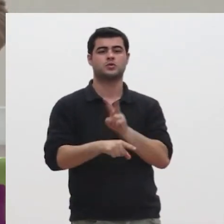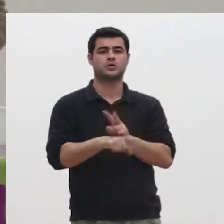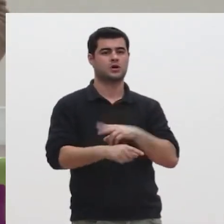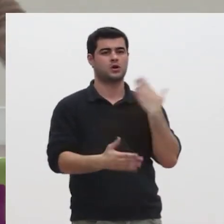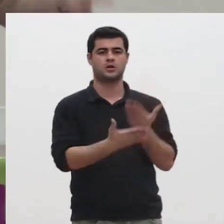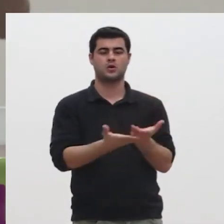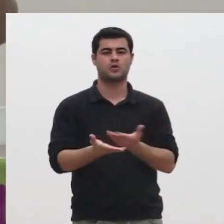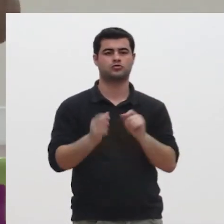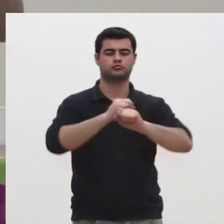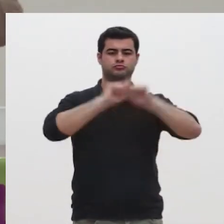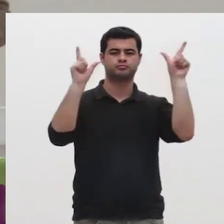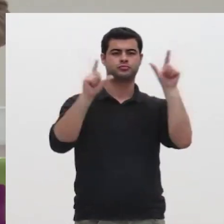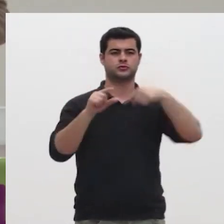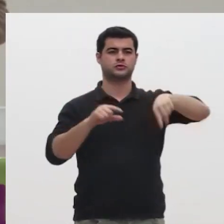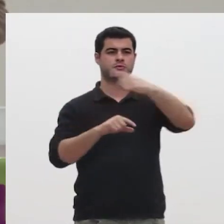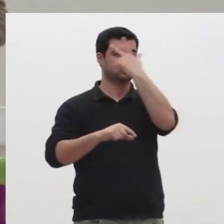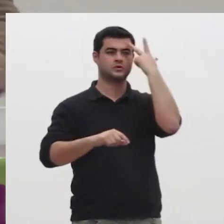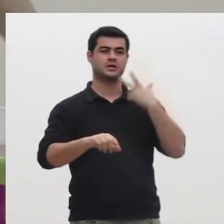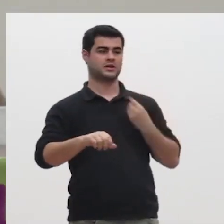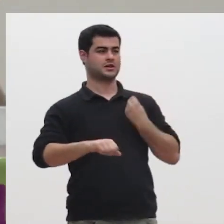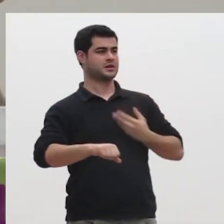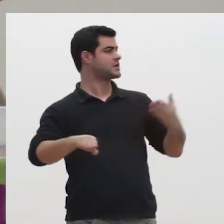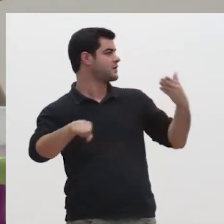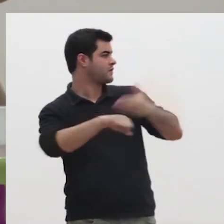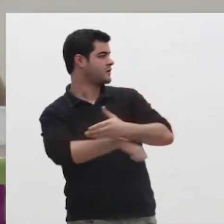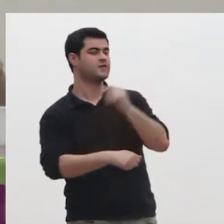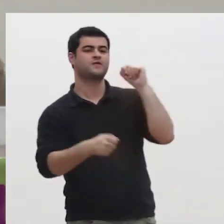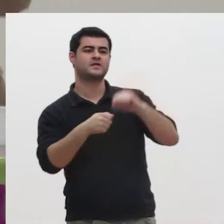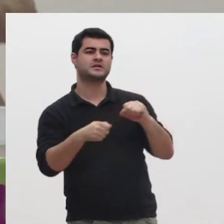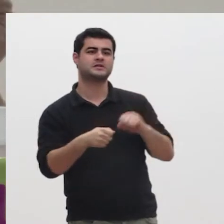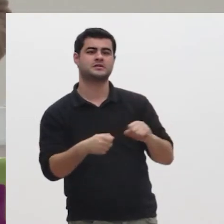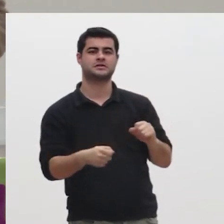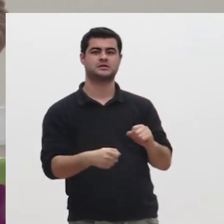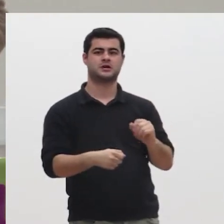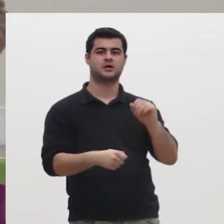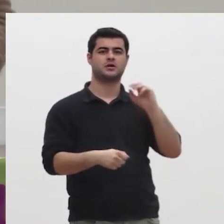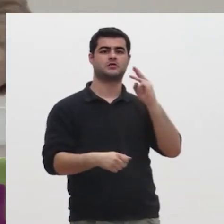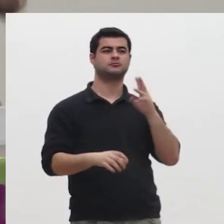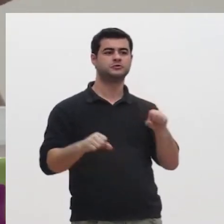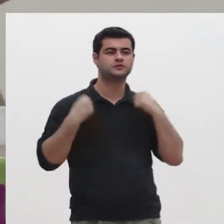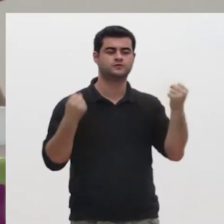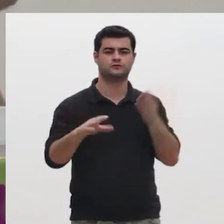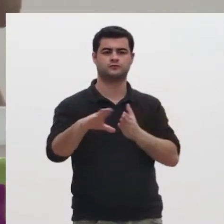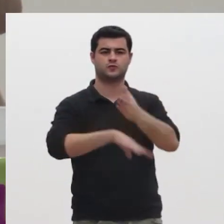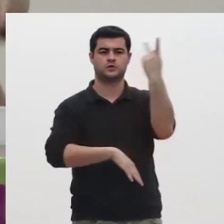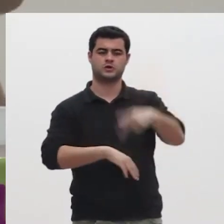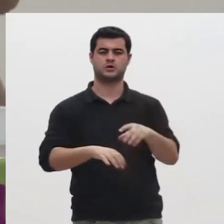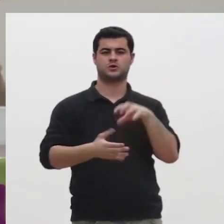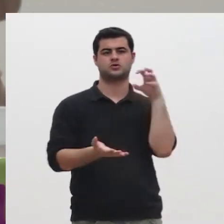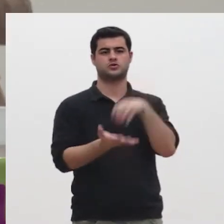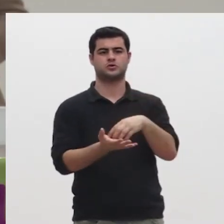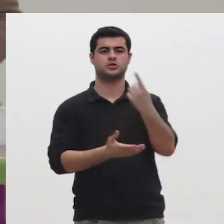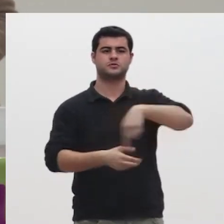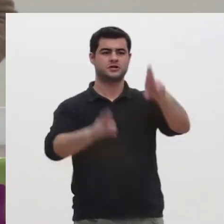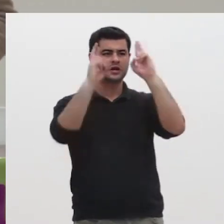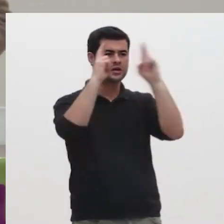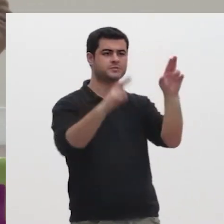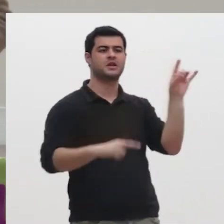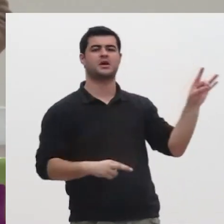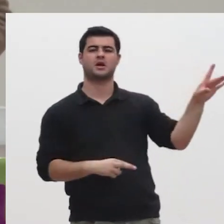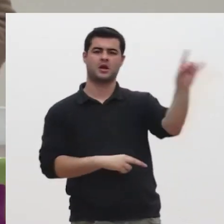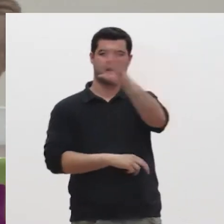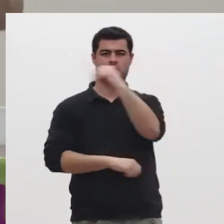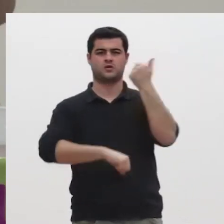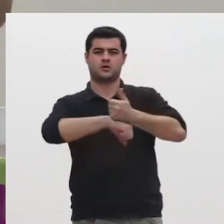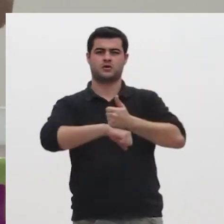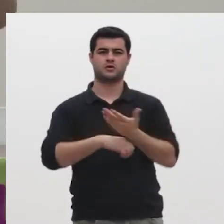os gestores que passaram por esta instituição, que fizeram crescer esta instituição. Temos que respeitar a todos os diretores que